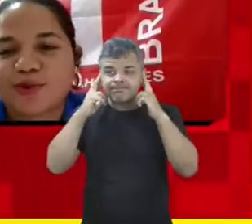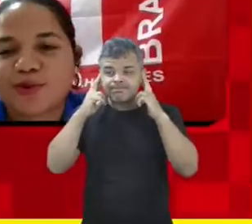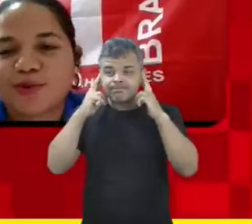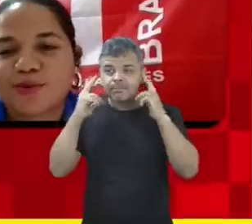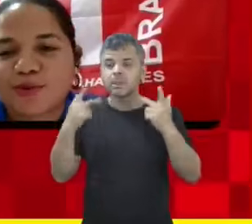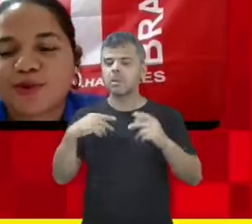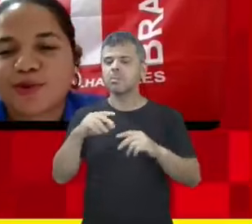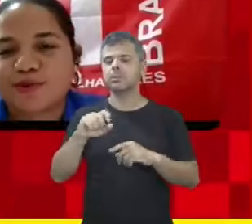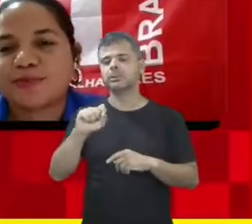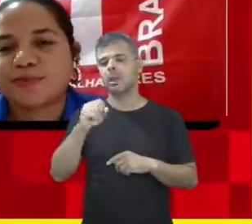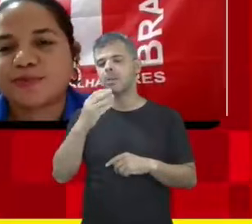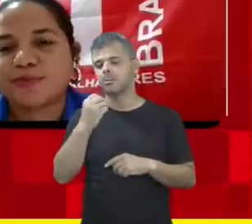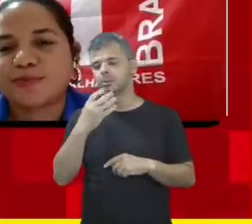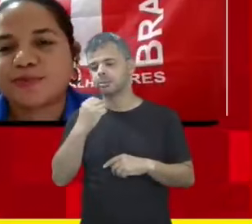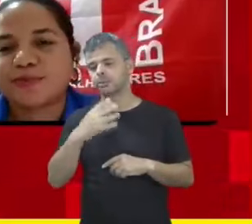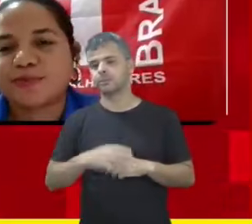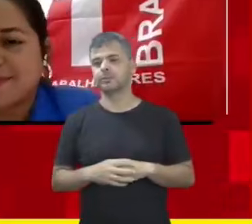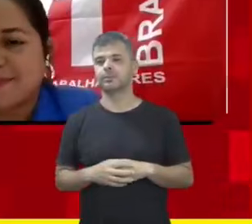Muitos, muitos.